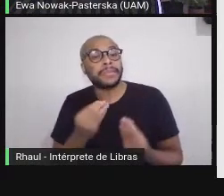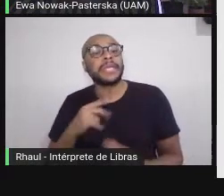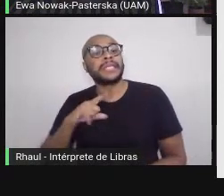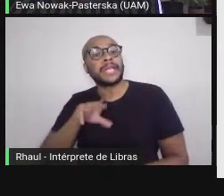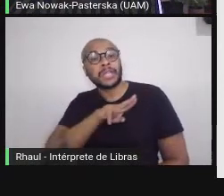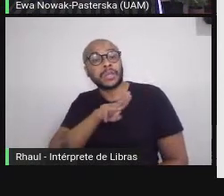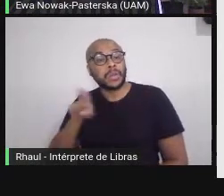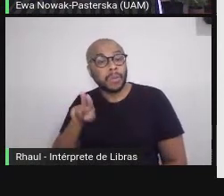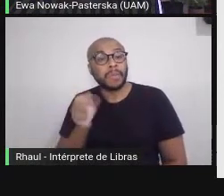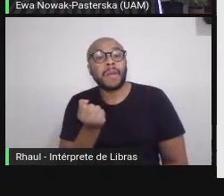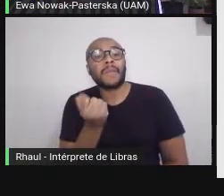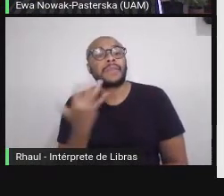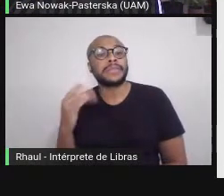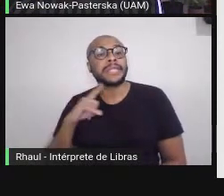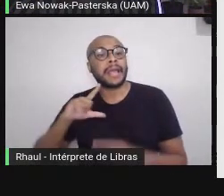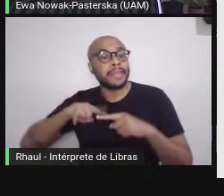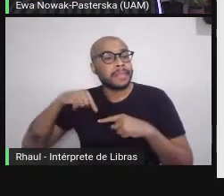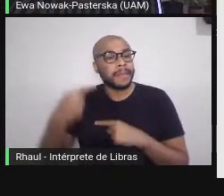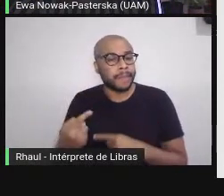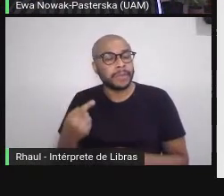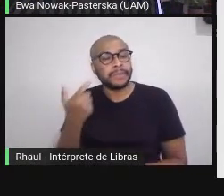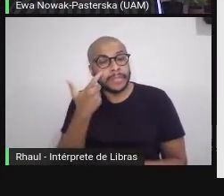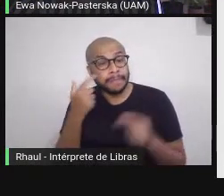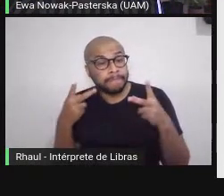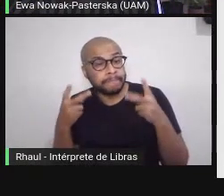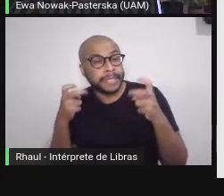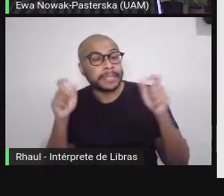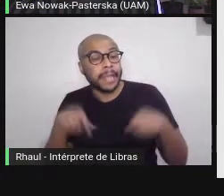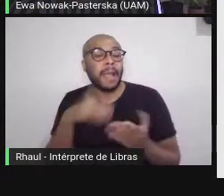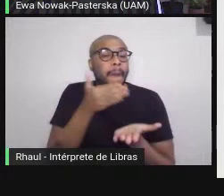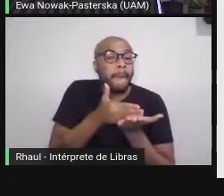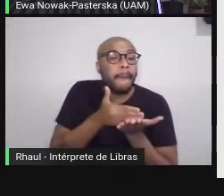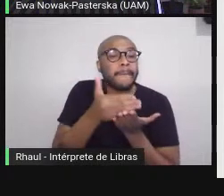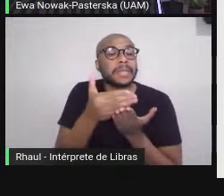nomes, e depois com Wójcik começa